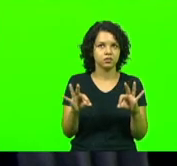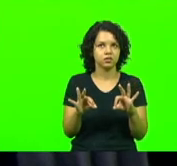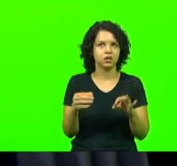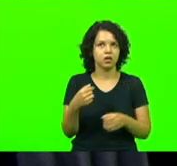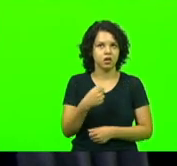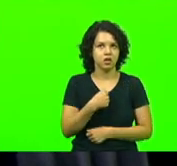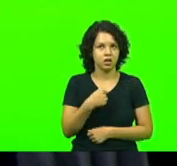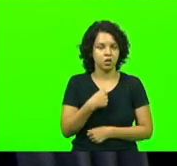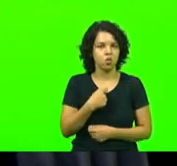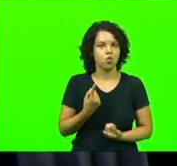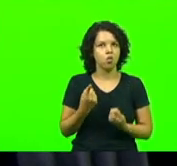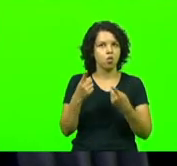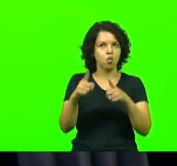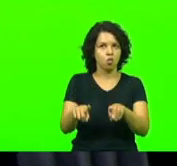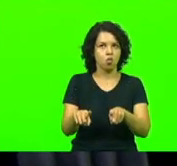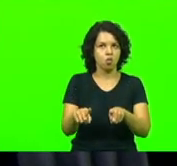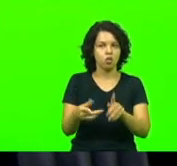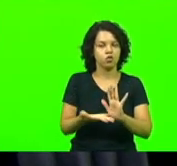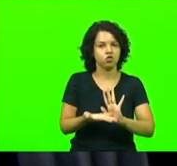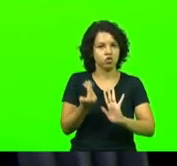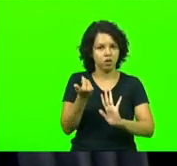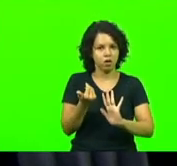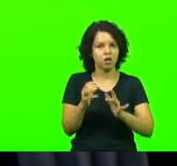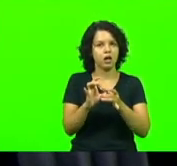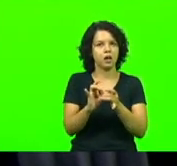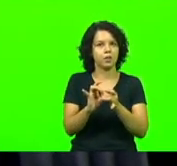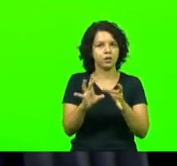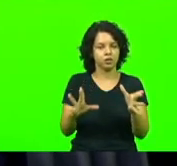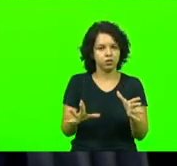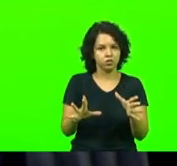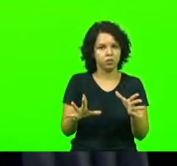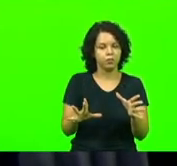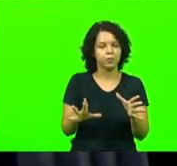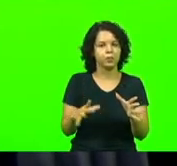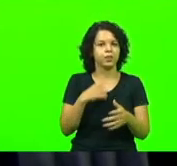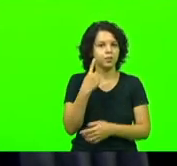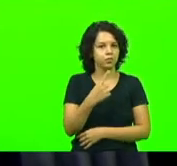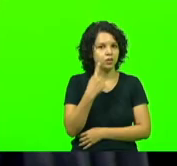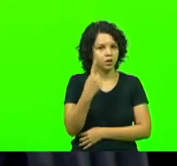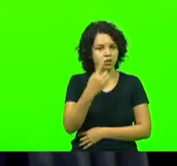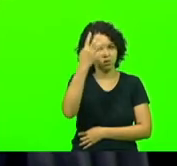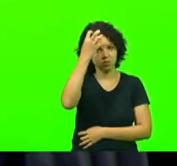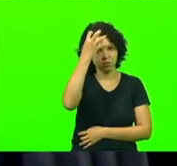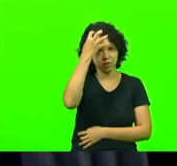agora eu sou contra nos tirar a liberdade. Deputado Ismael, se a vacina